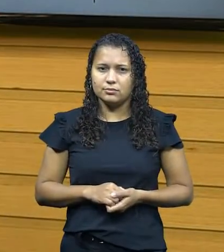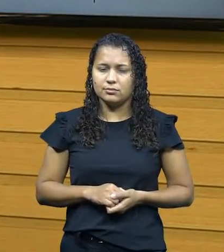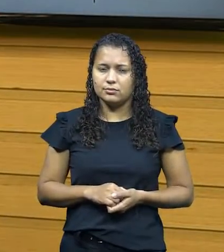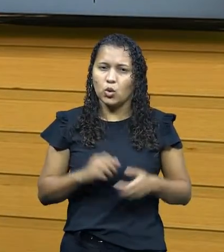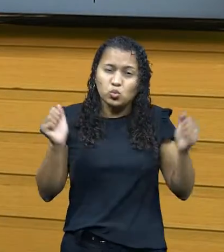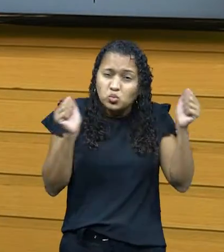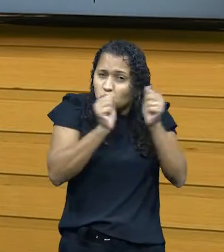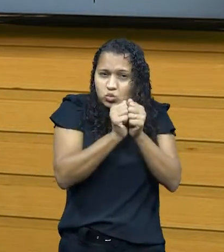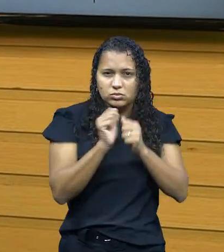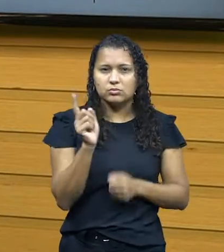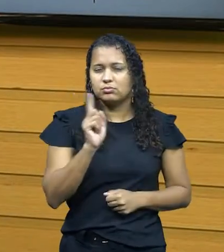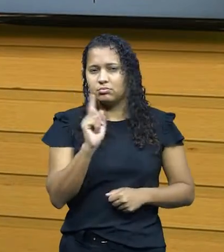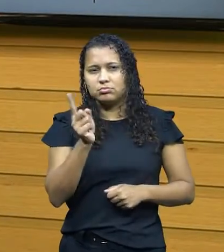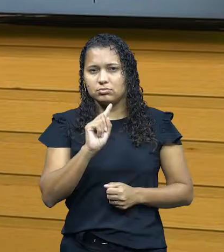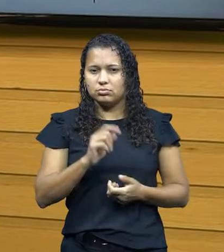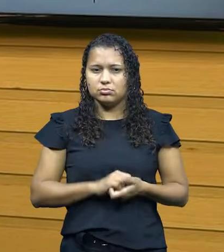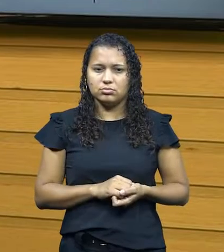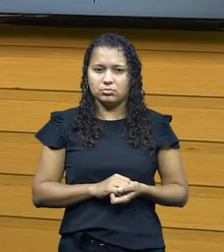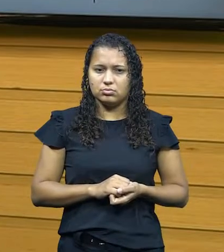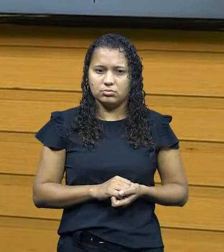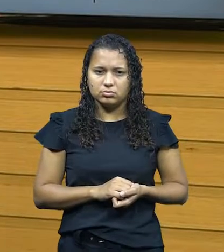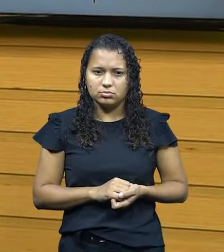assim. Ó, elas não estão juntas, elas